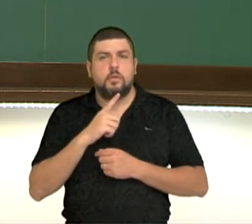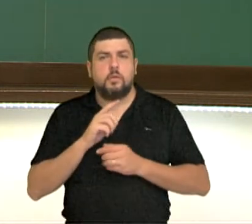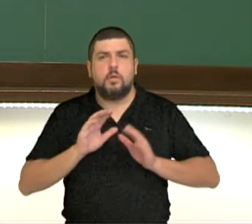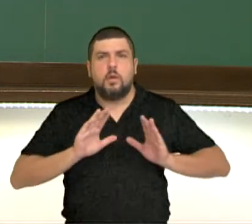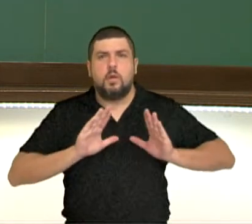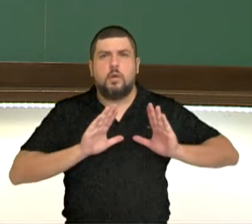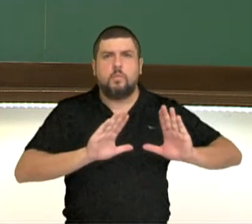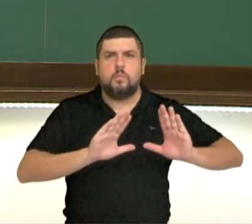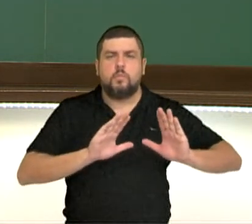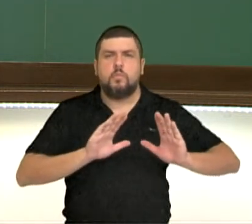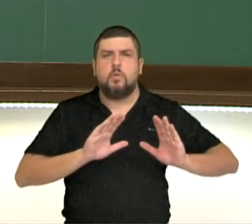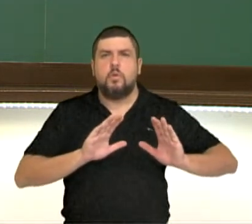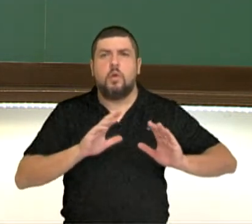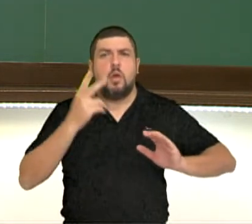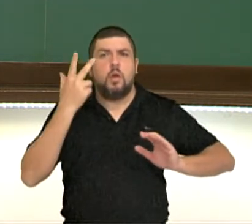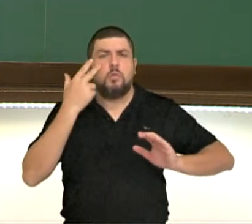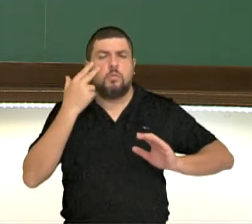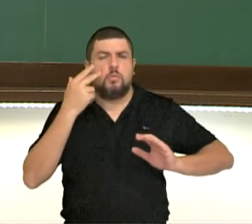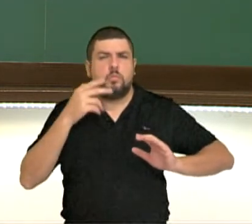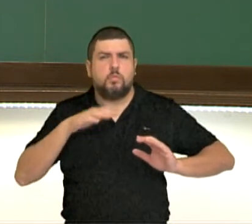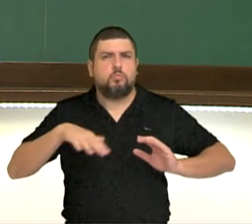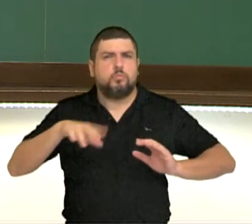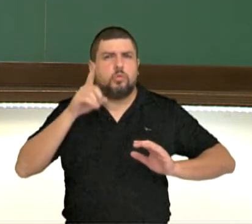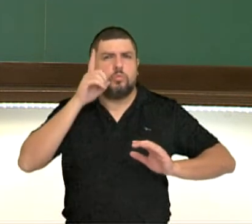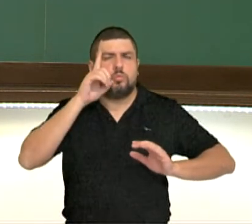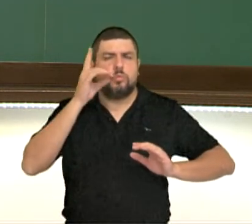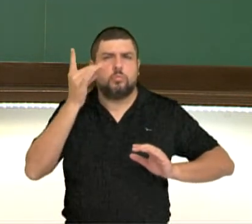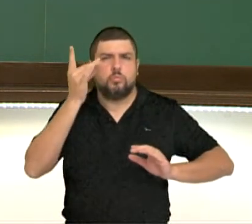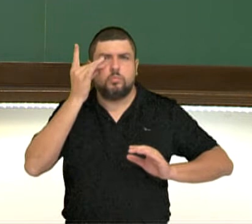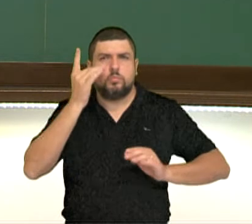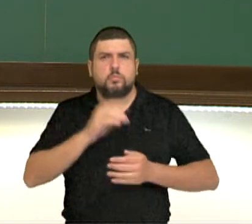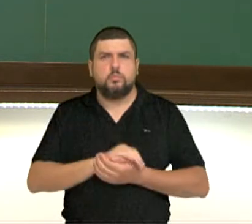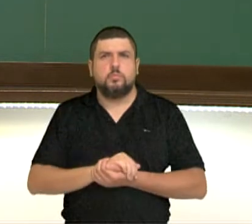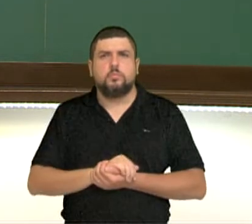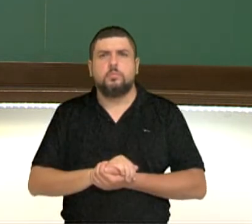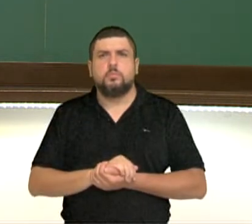do cotidiano de modo cultural, certo? Bem,